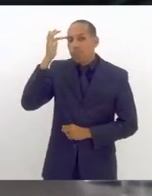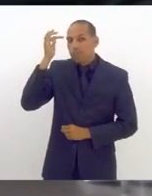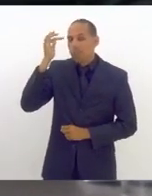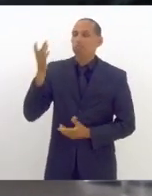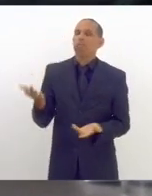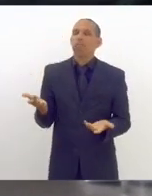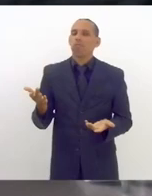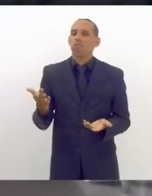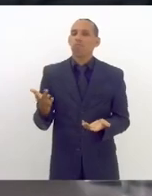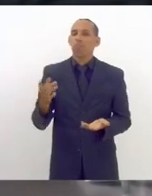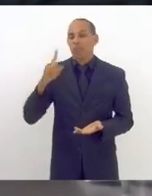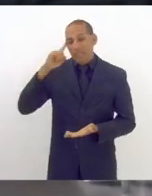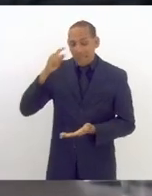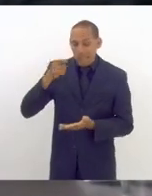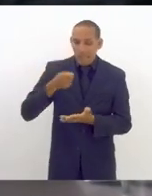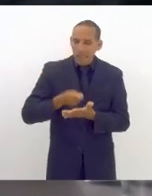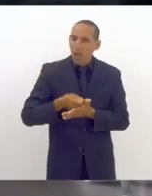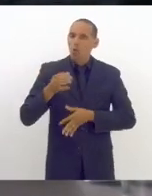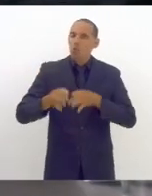decisão judicial